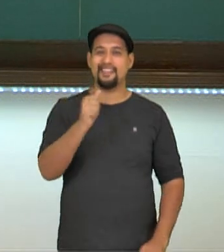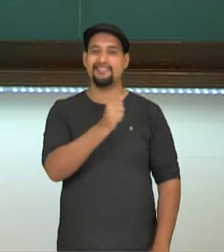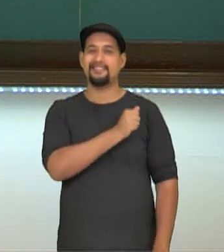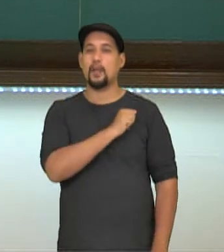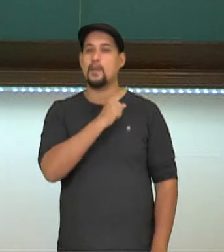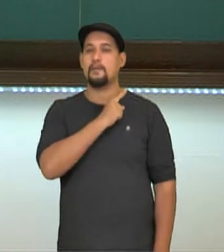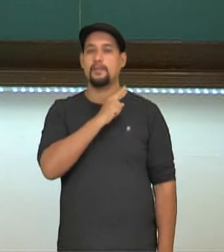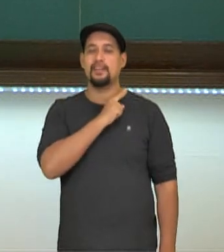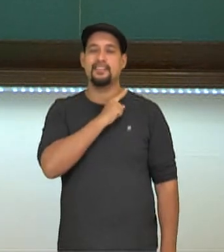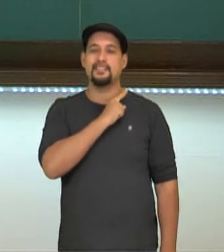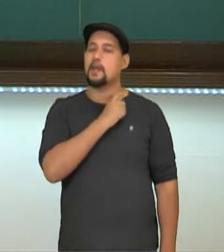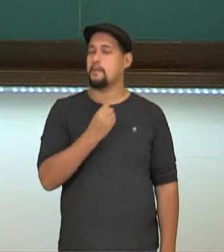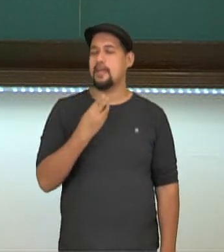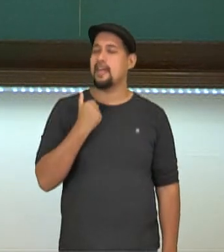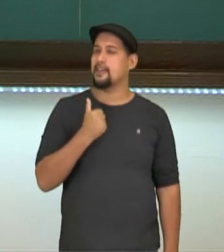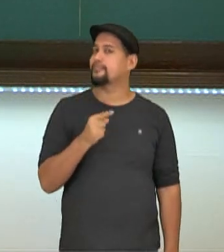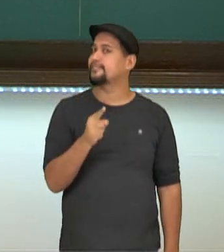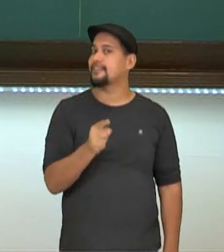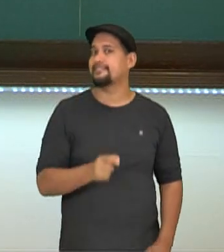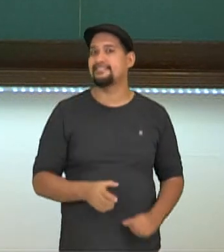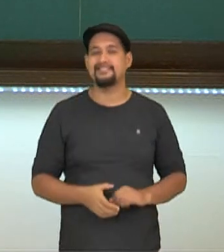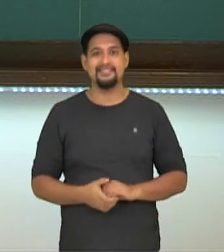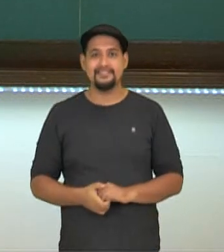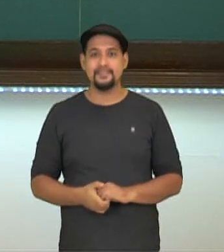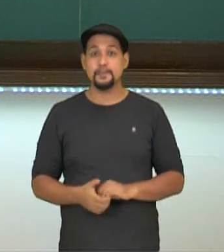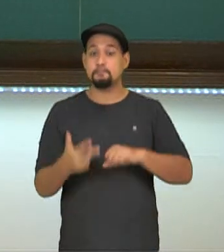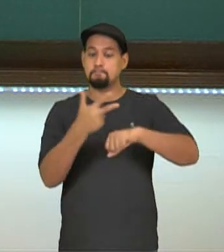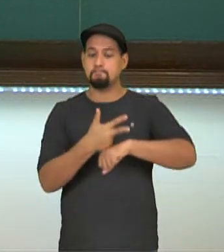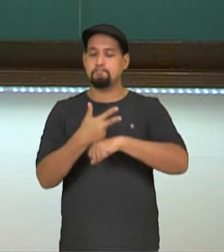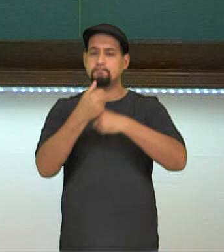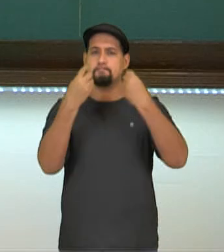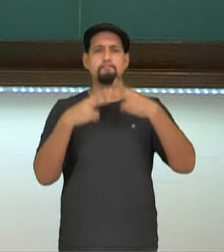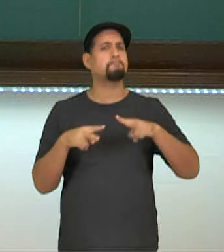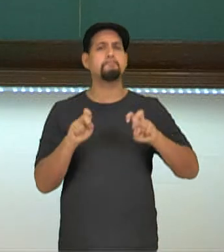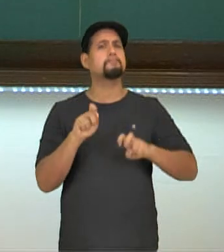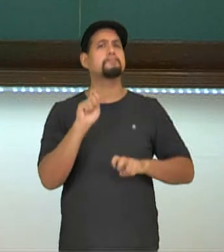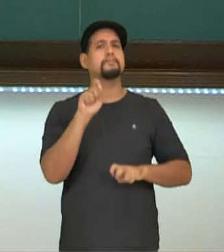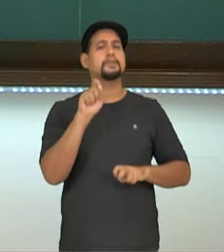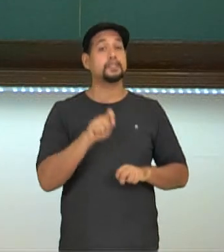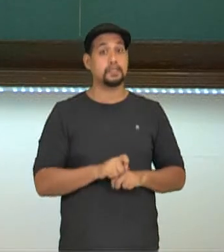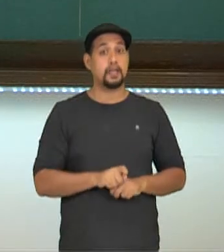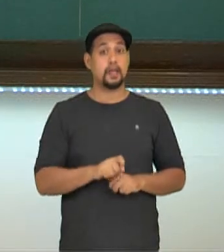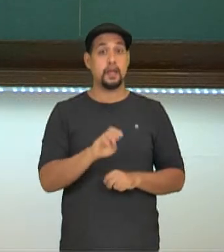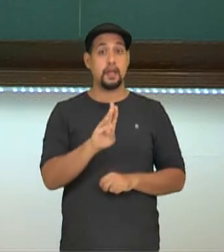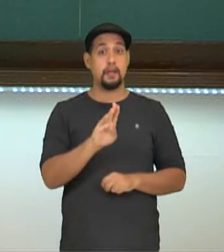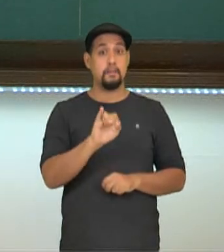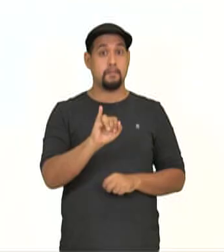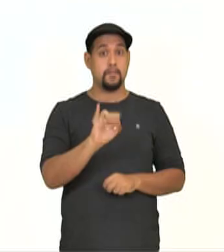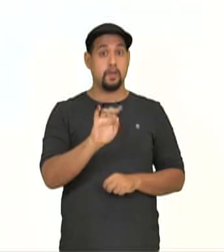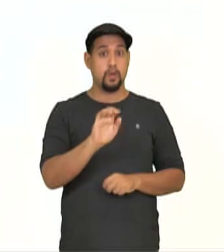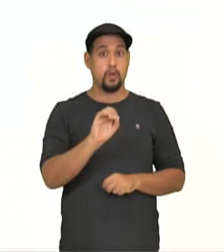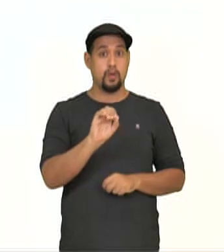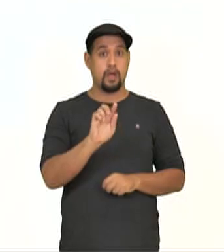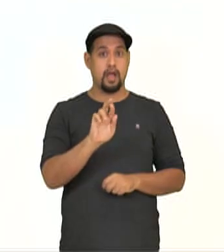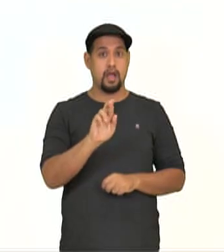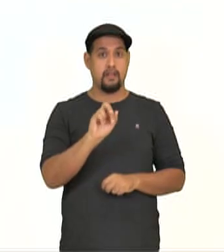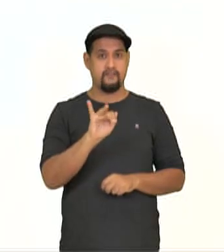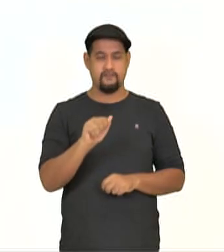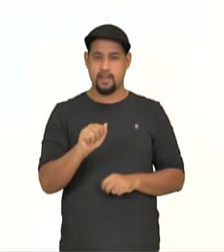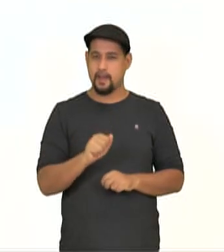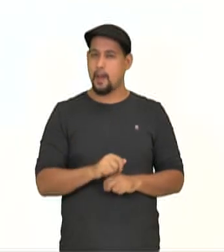estudantes da primeira série, tudo bem com vocês? Nesse vídeo nós vamos falar sobre biografia. Eu sou a